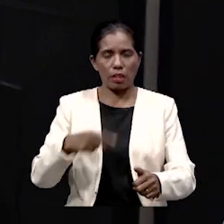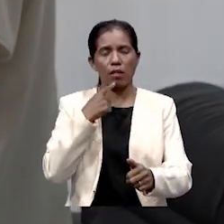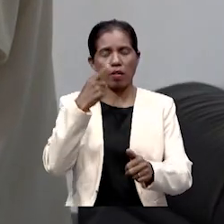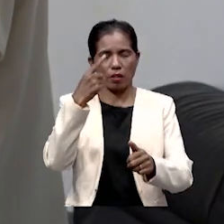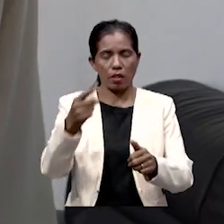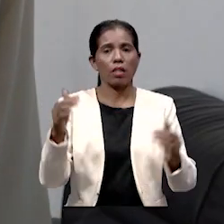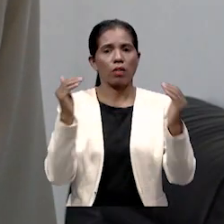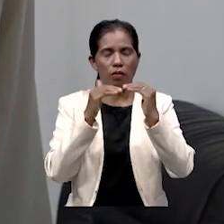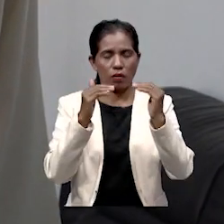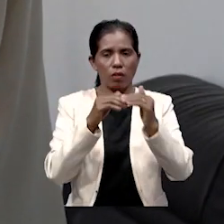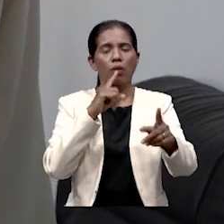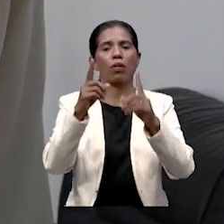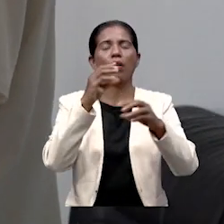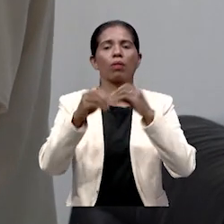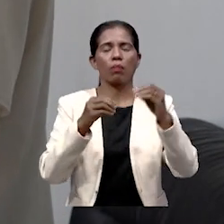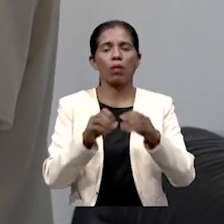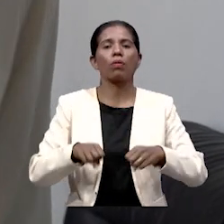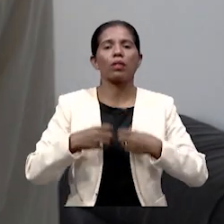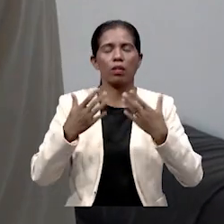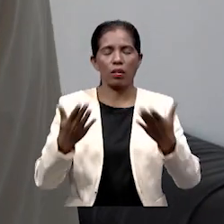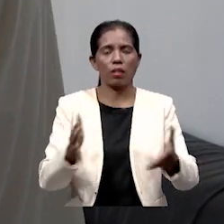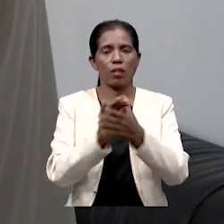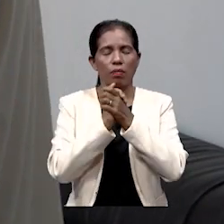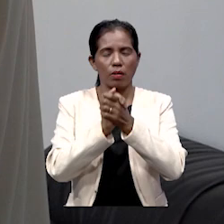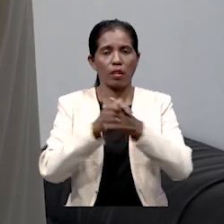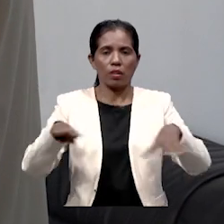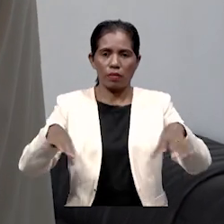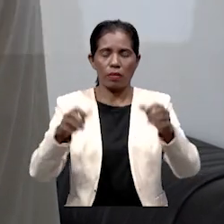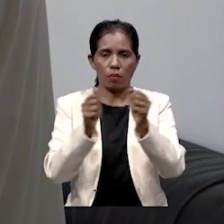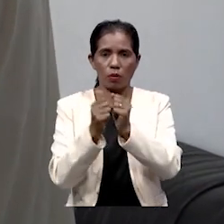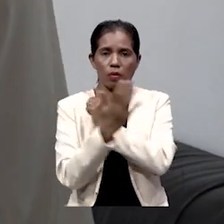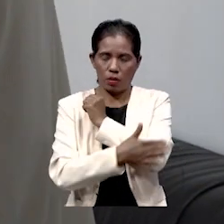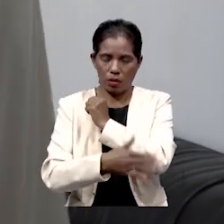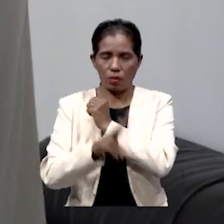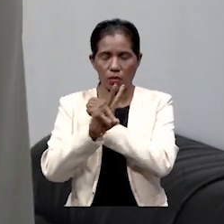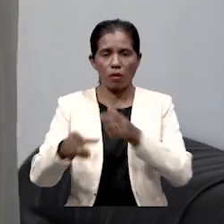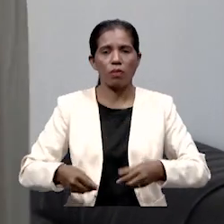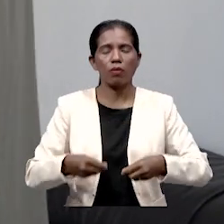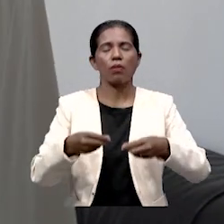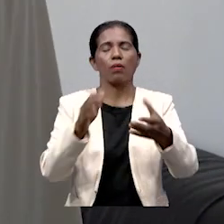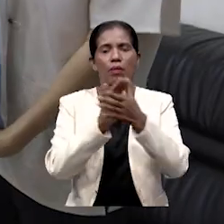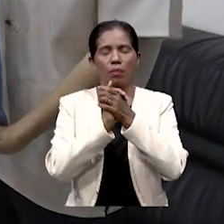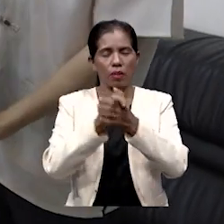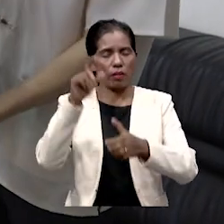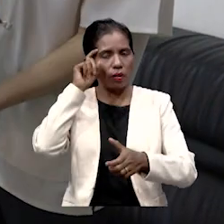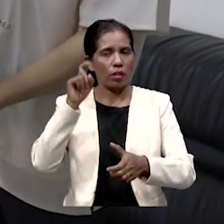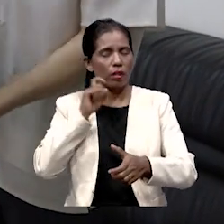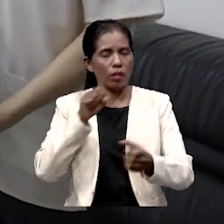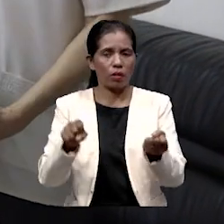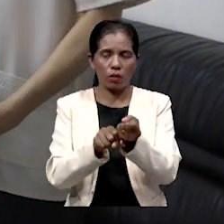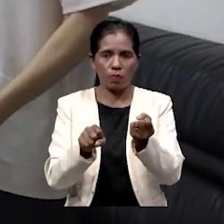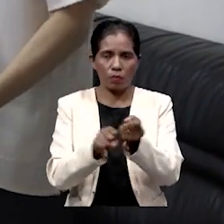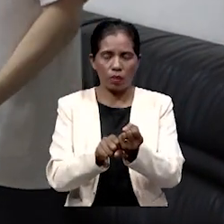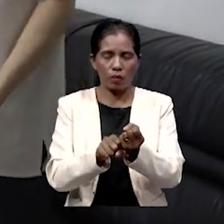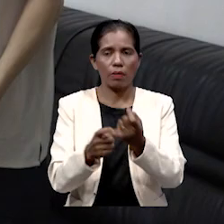a sormuto ne colia conaba o insa atuamente em relação nação ruane no fo apreciação ba kaira lasana na Guzmão ne contribuição ba